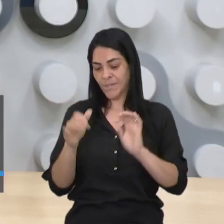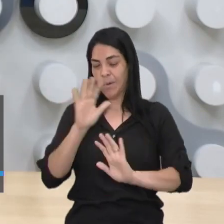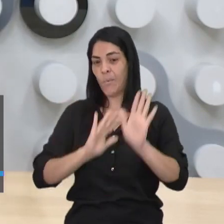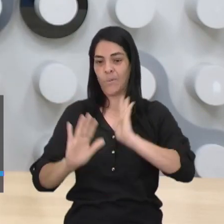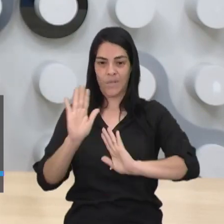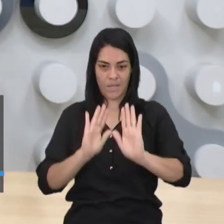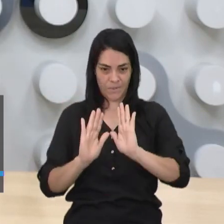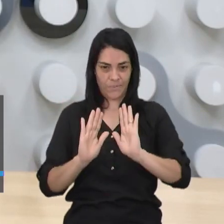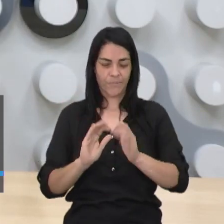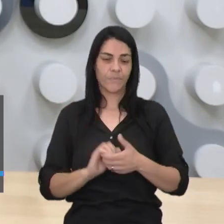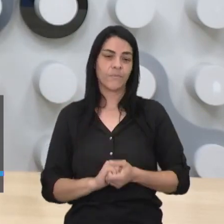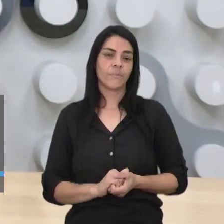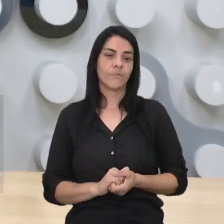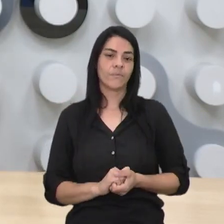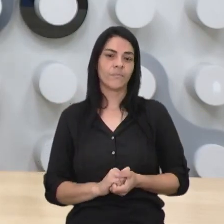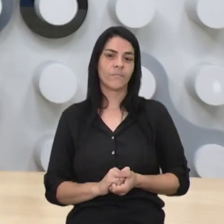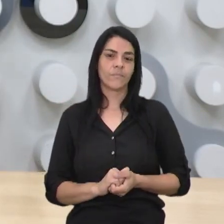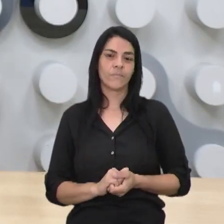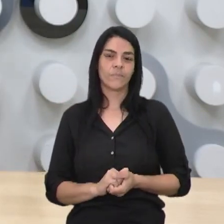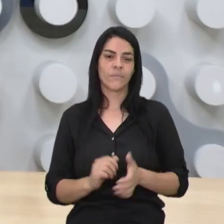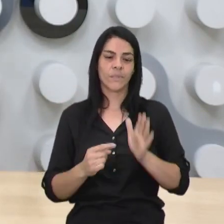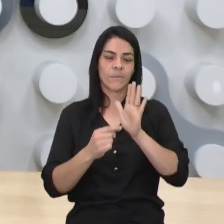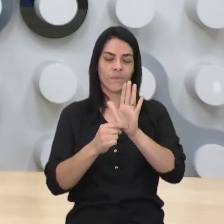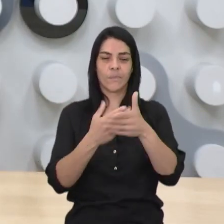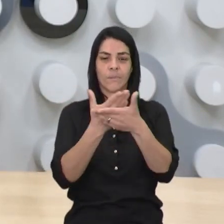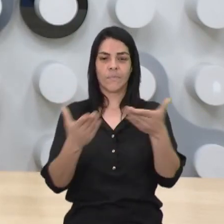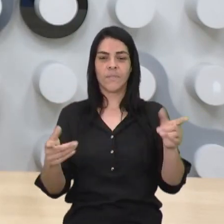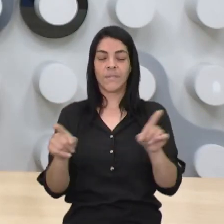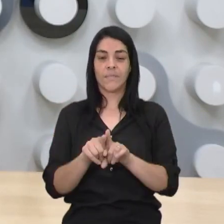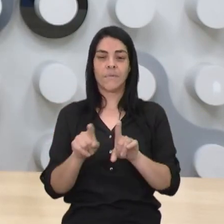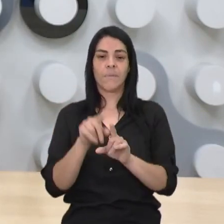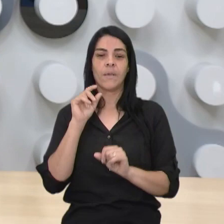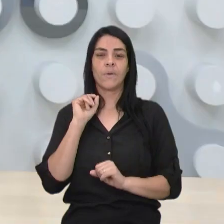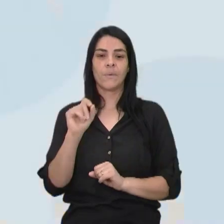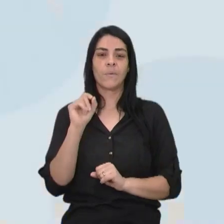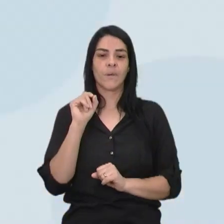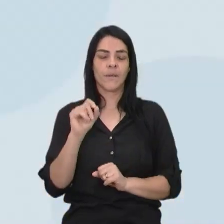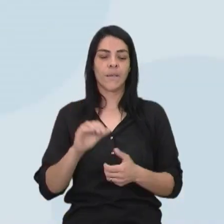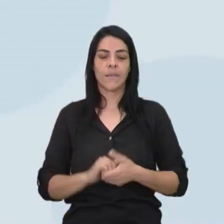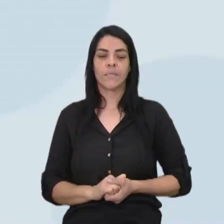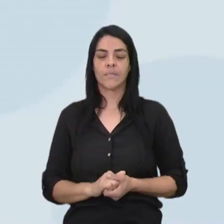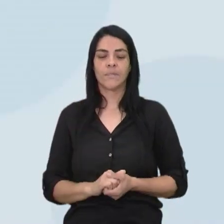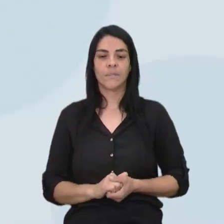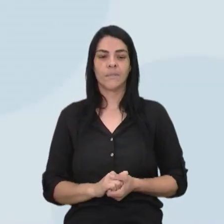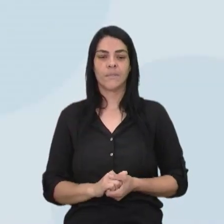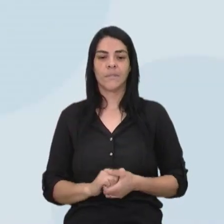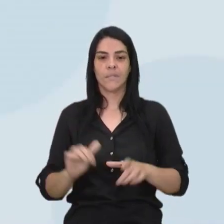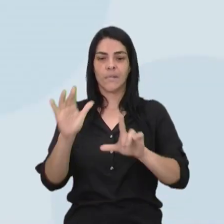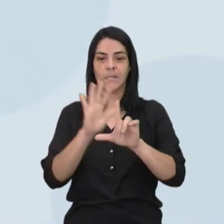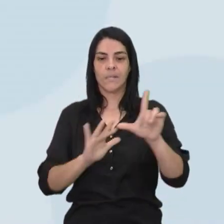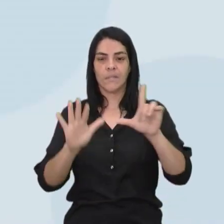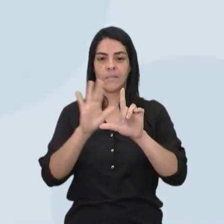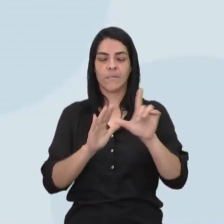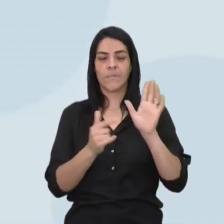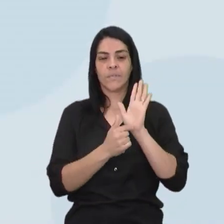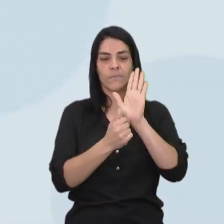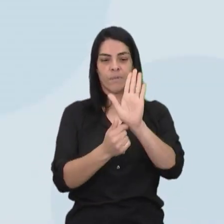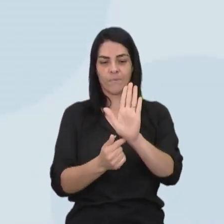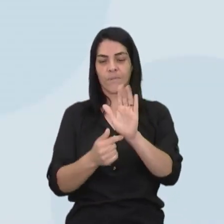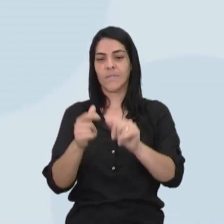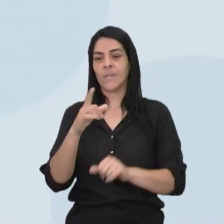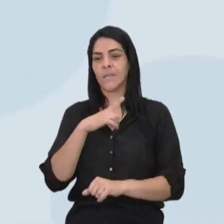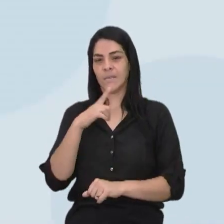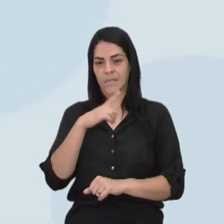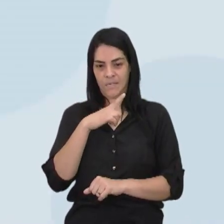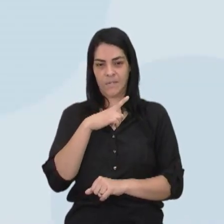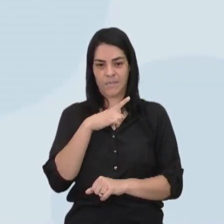cuidado. E aí eu trouxe para vocês também, justamente nessa imagem que vai aparecer, a gente tem aí